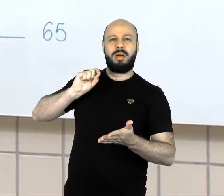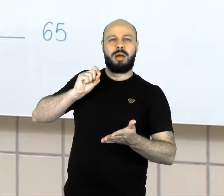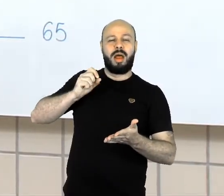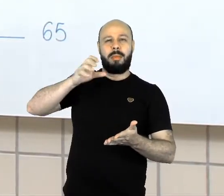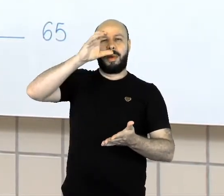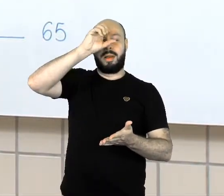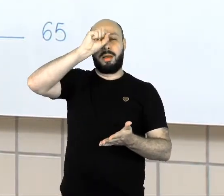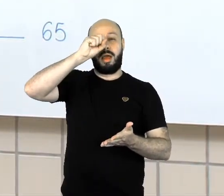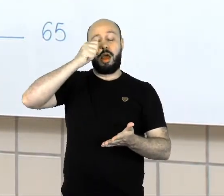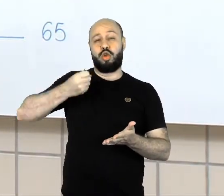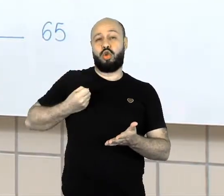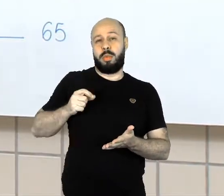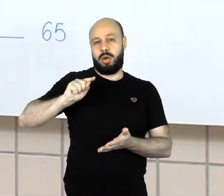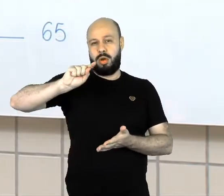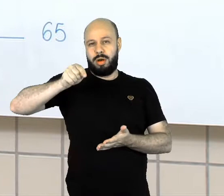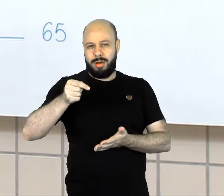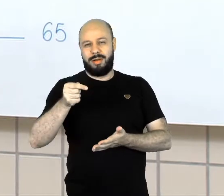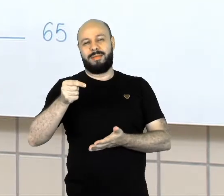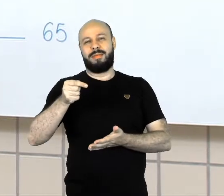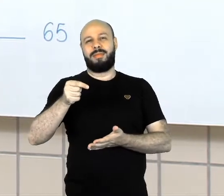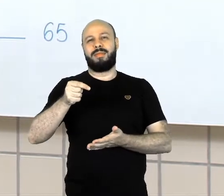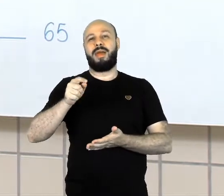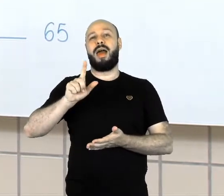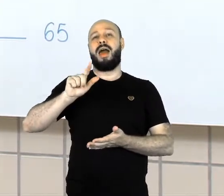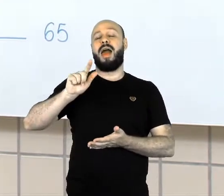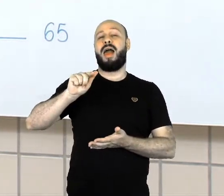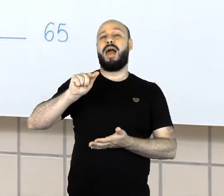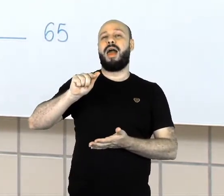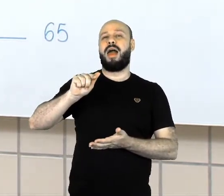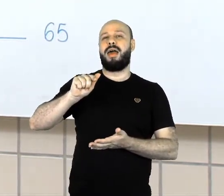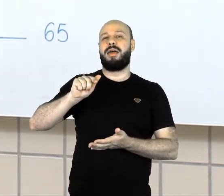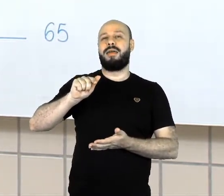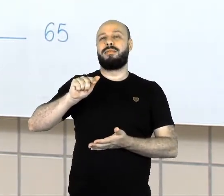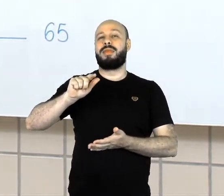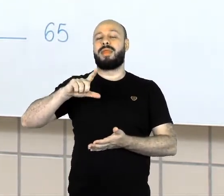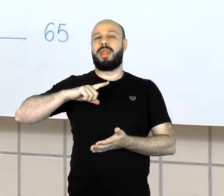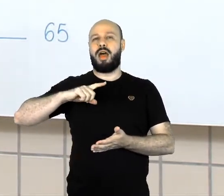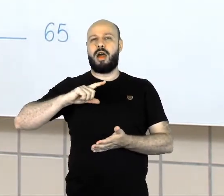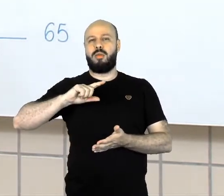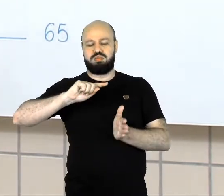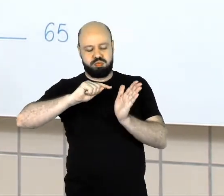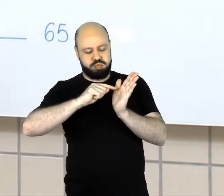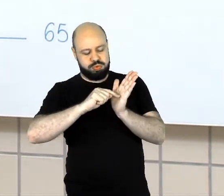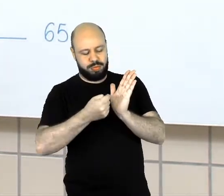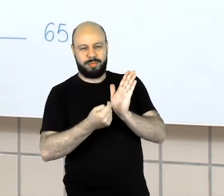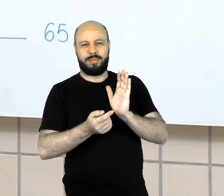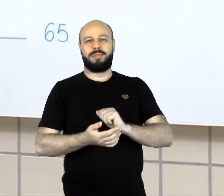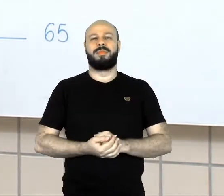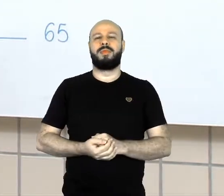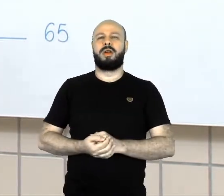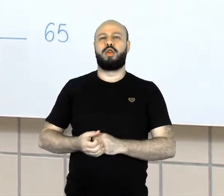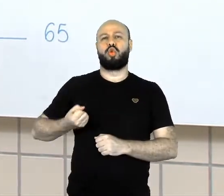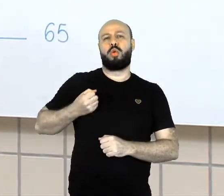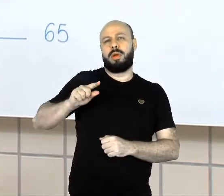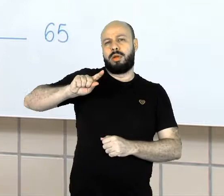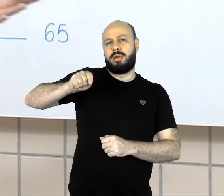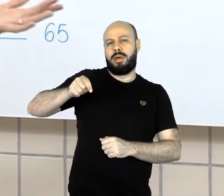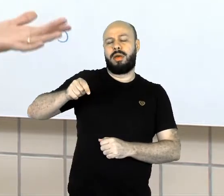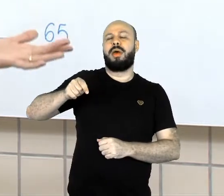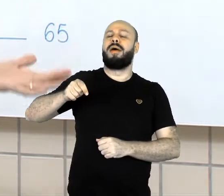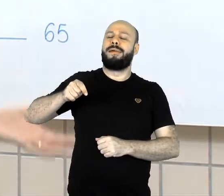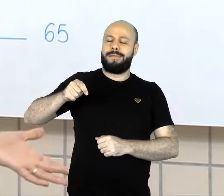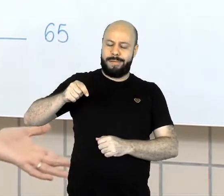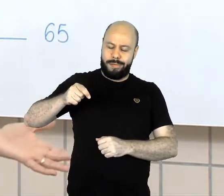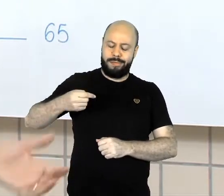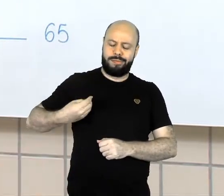os números decimais são aqueles números que têm vírgula e que os números decimais estão presentes no nosso